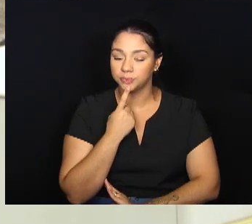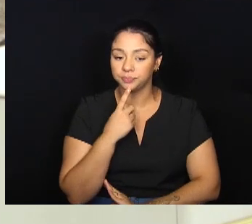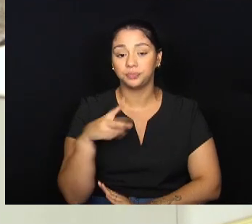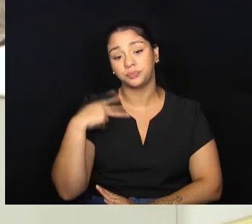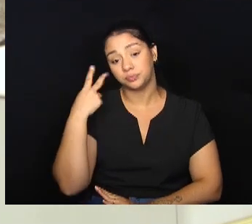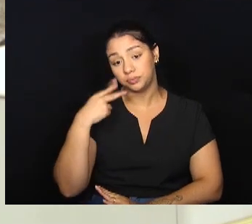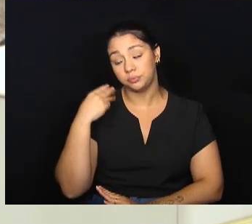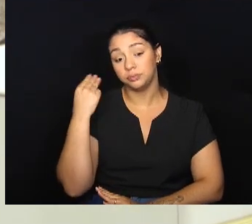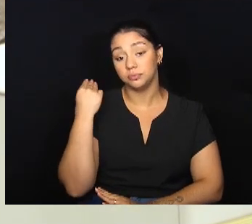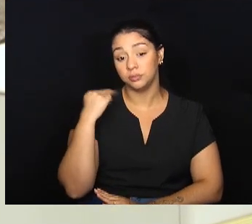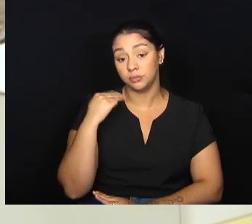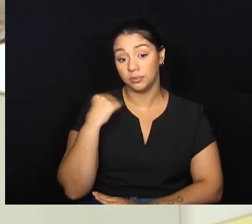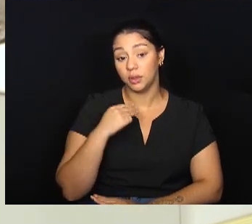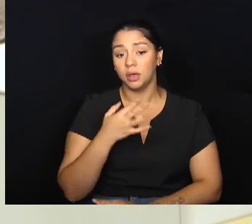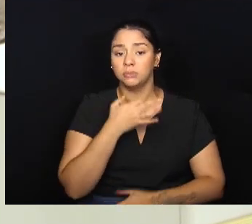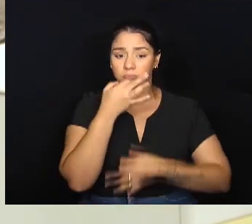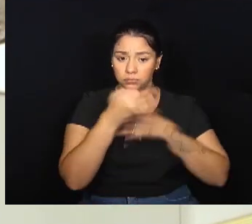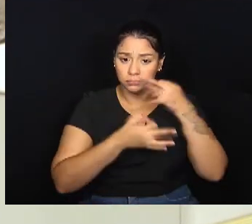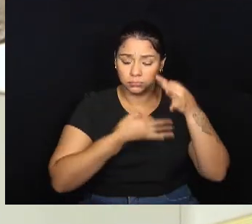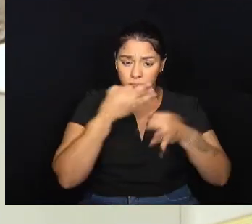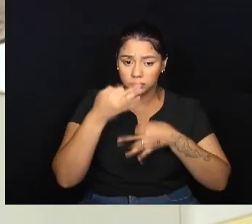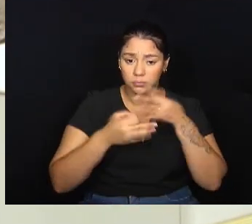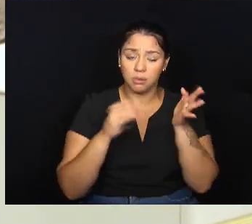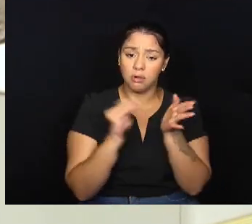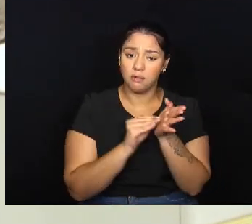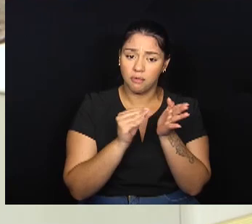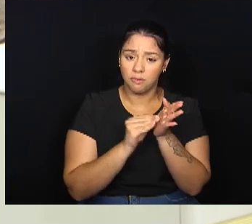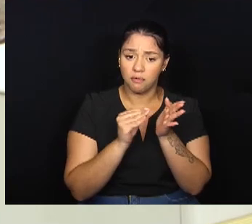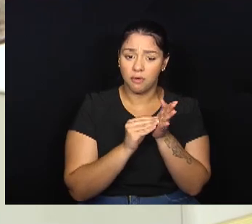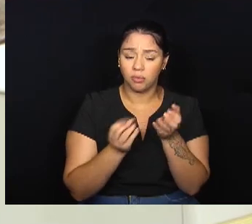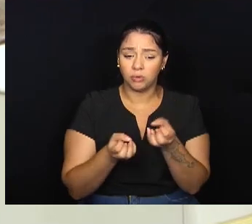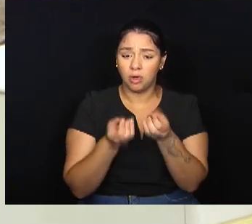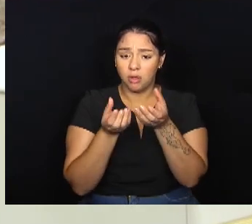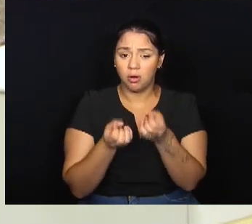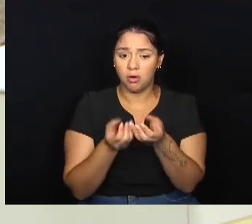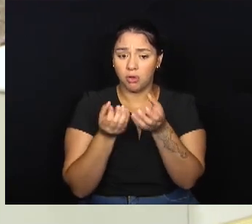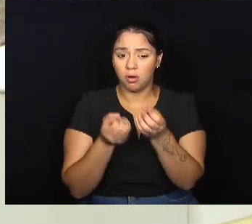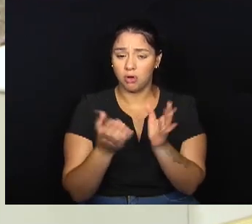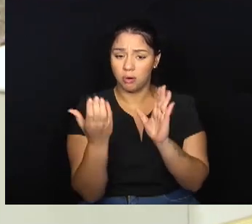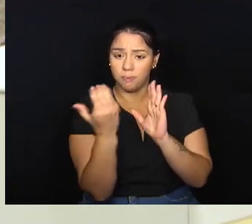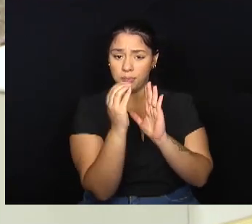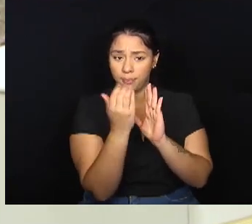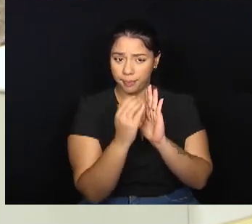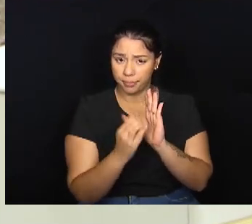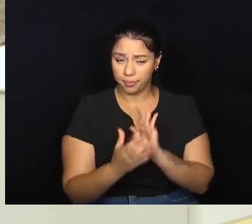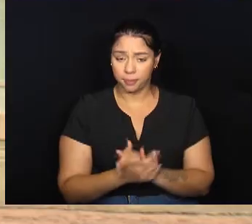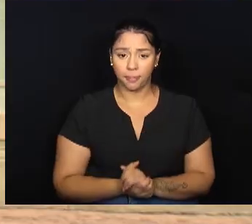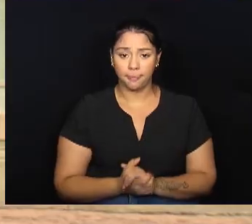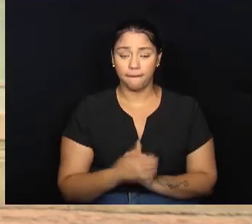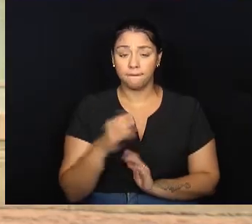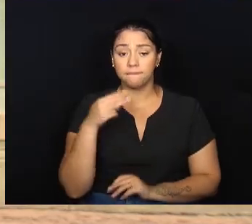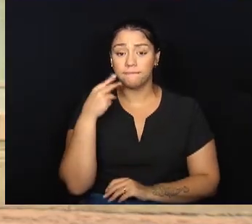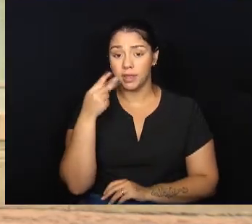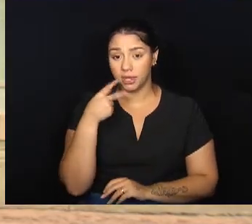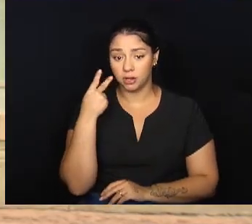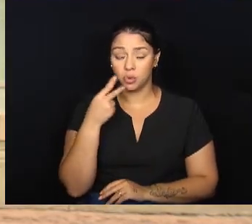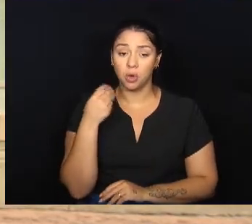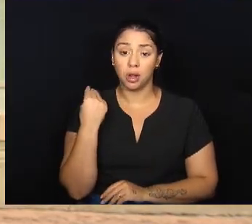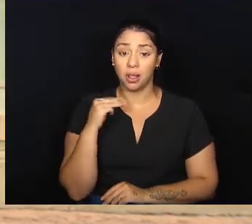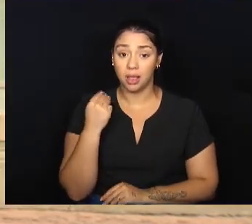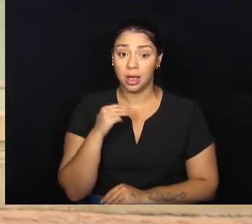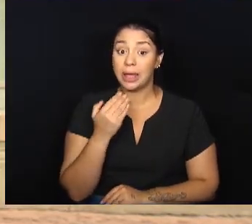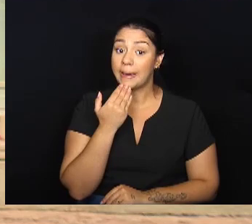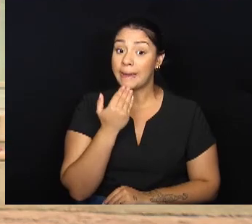A vereadora Mariana Conte, no requerimento, questiona o Executivo sobre a falta de publicação de dados do Sisnove. A vereadora Mariana